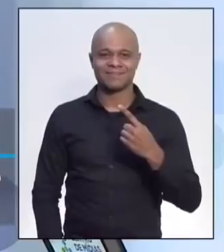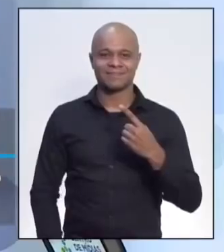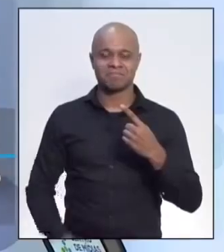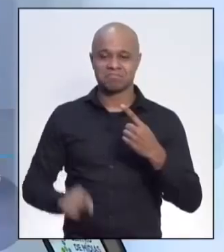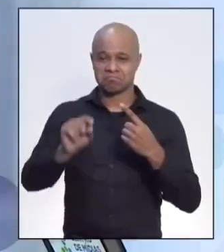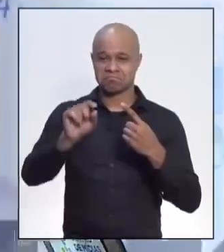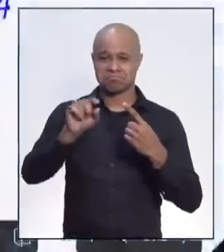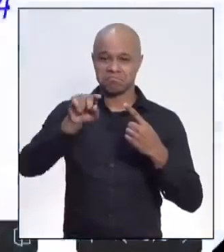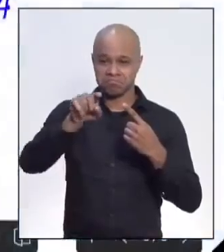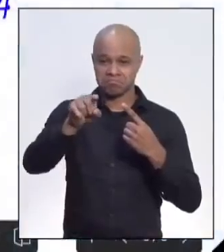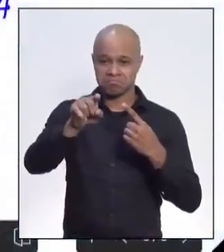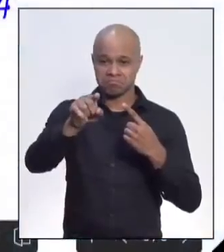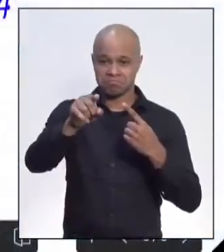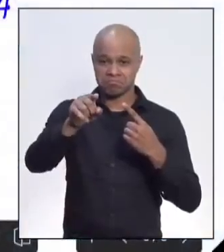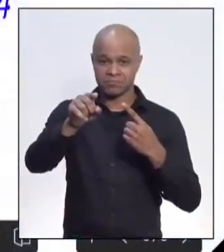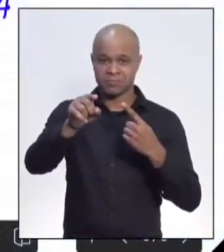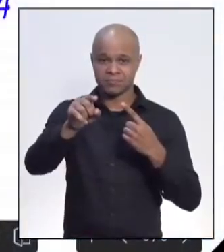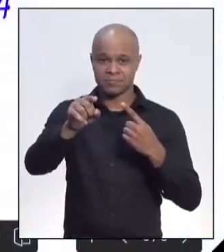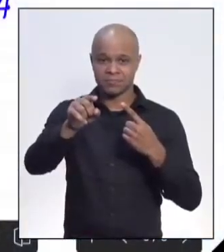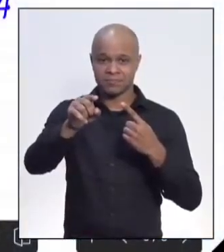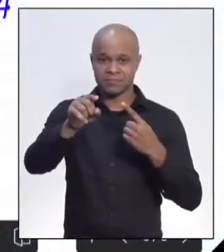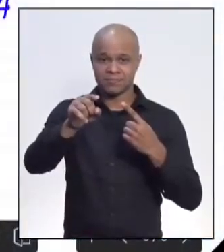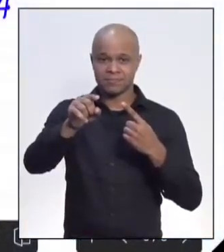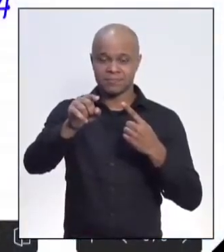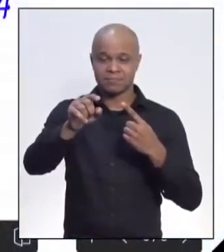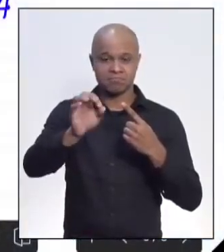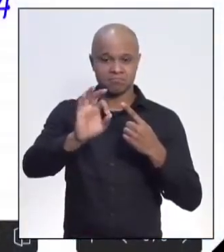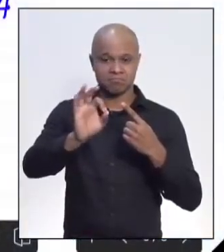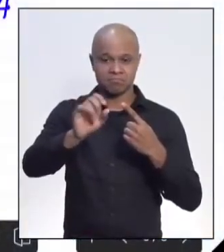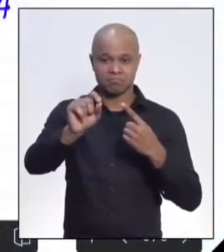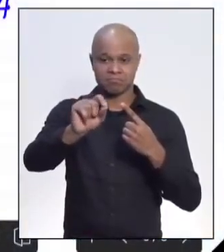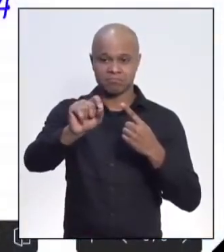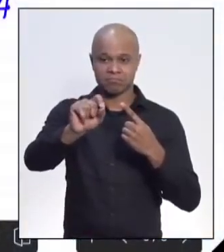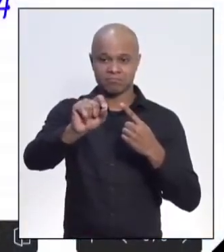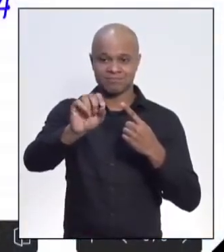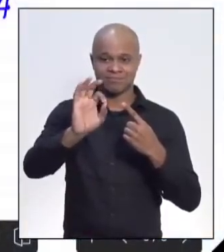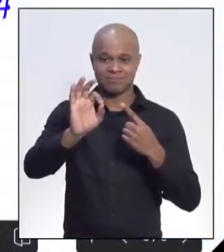onde? Aqui na origem. Está aqui, ó, nosso